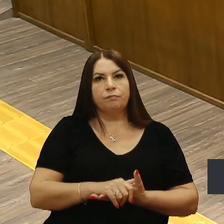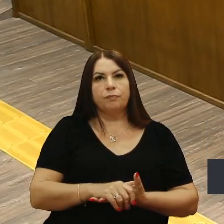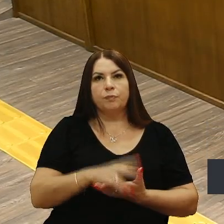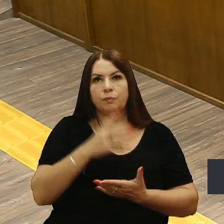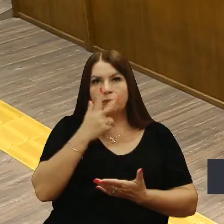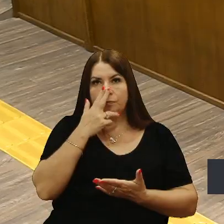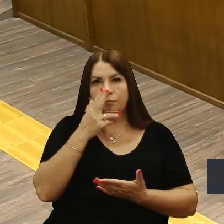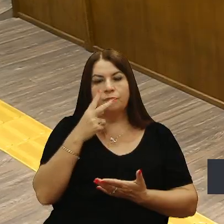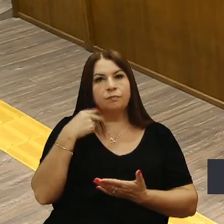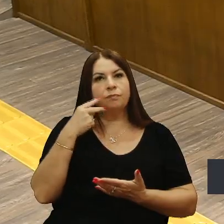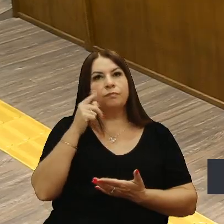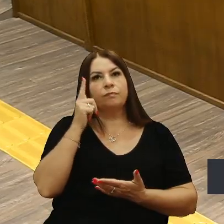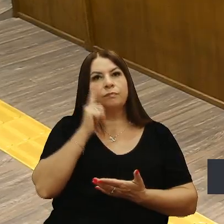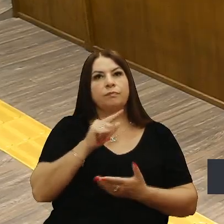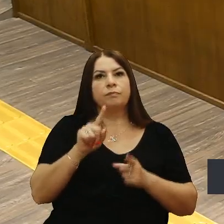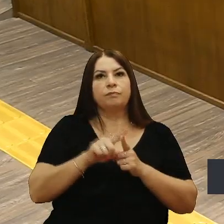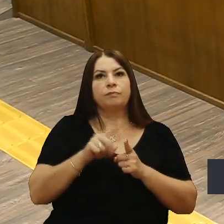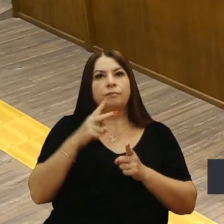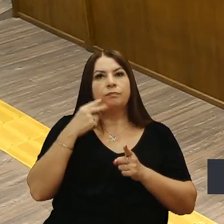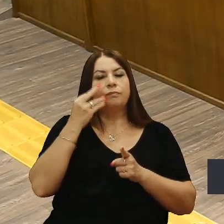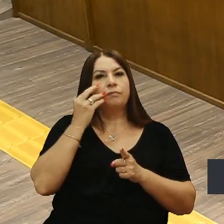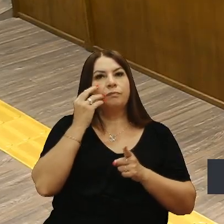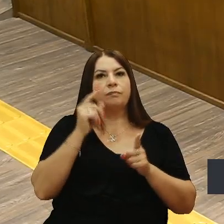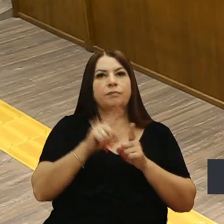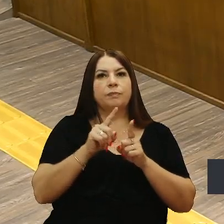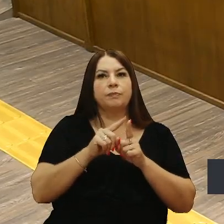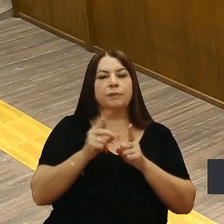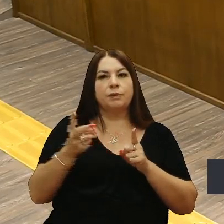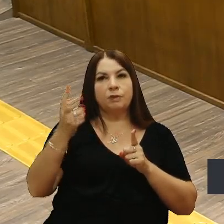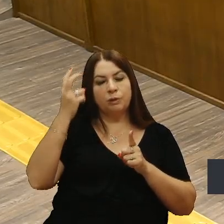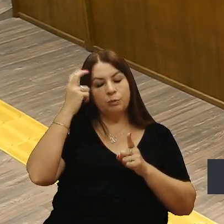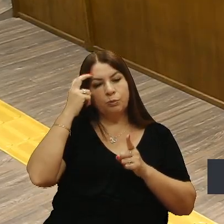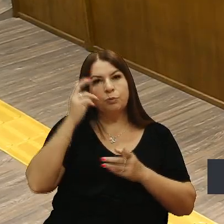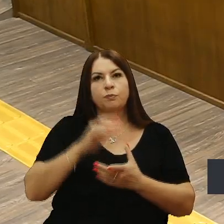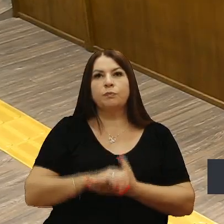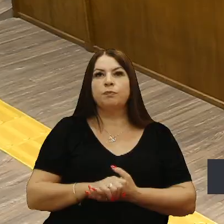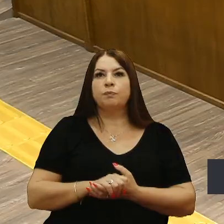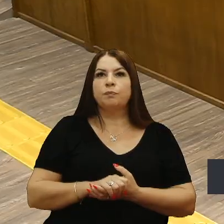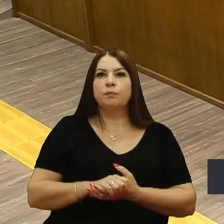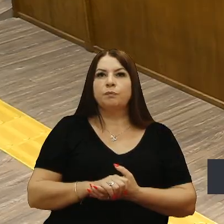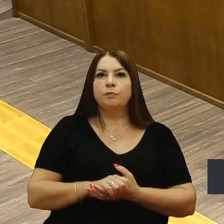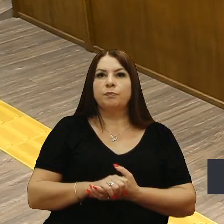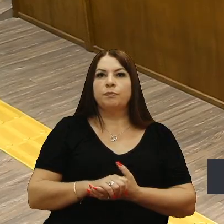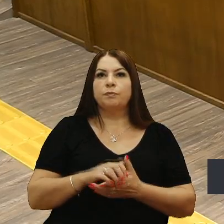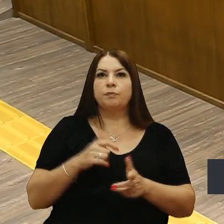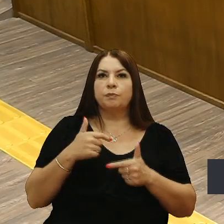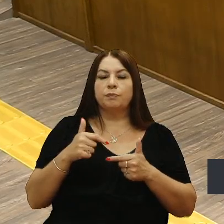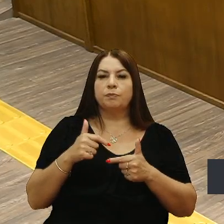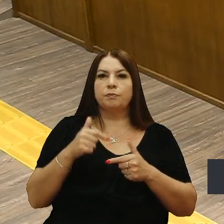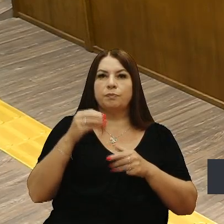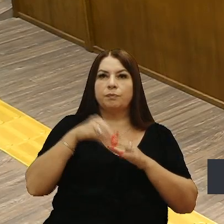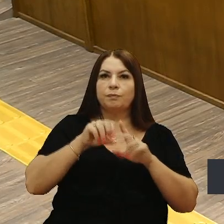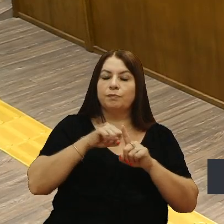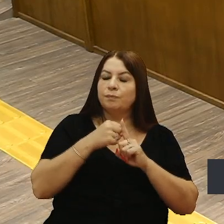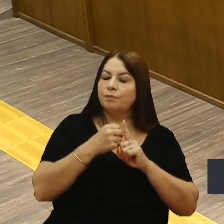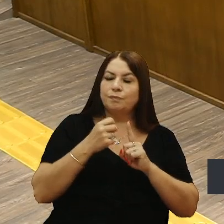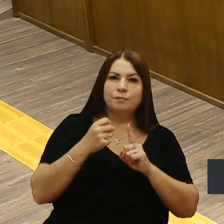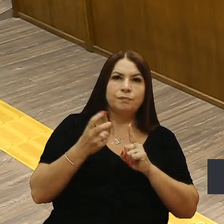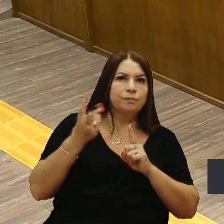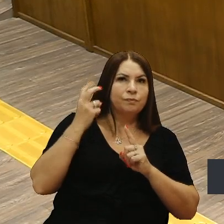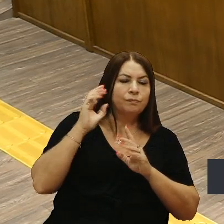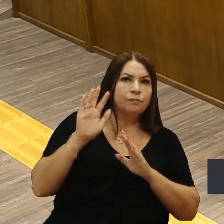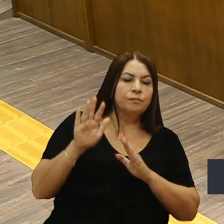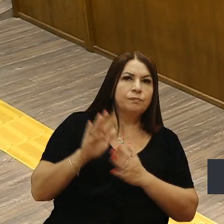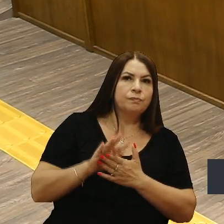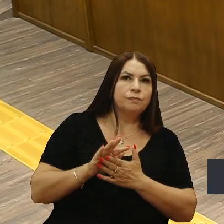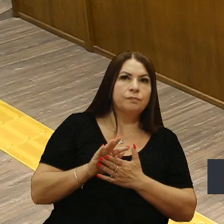linha do vereador Lucas, vereador Jack, porque hoje nós temos uma cultura, vereador Lucas, de serviço dentro da sociedade. E é uma cultura de